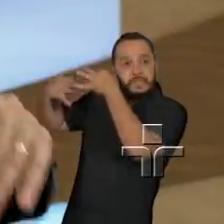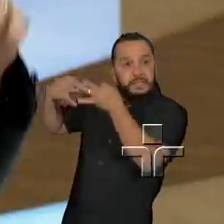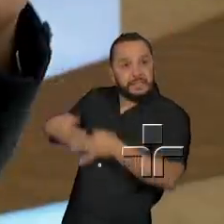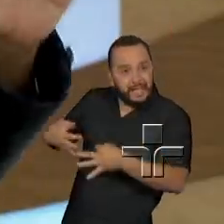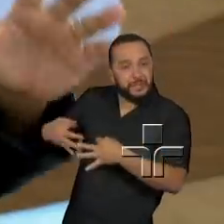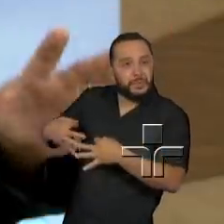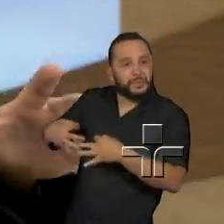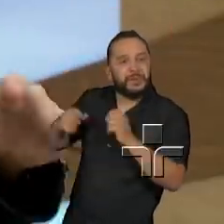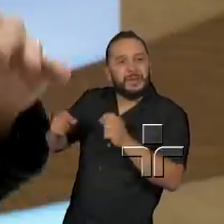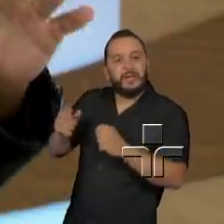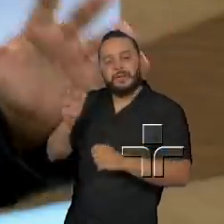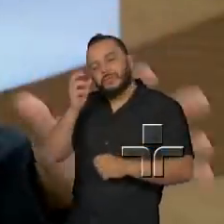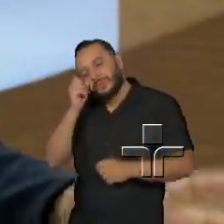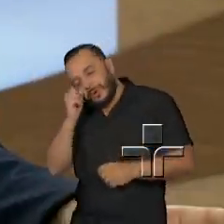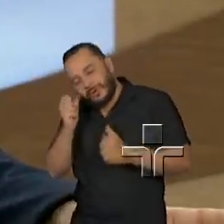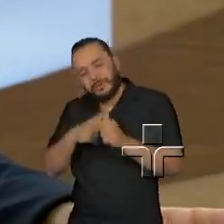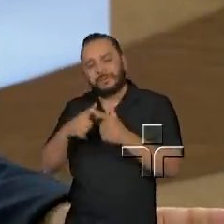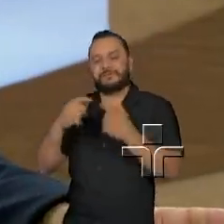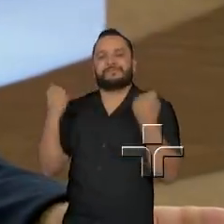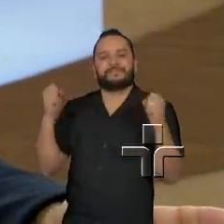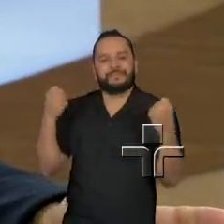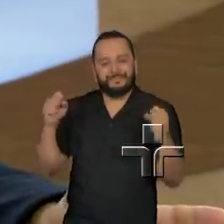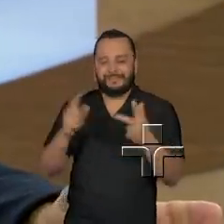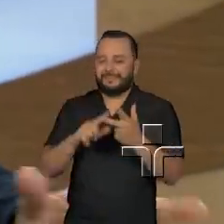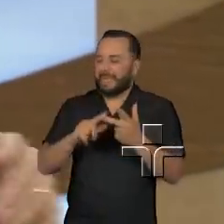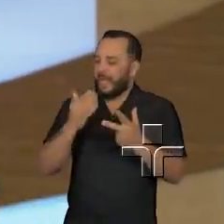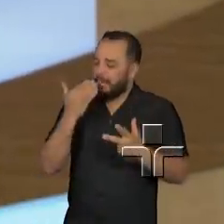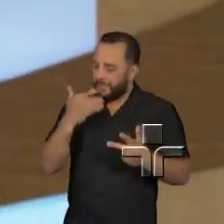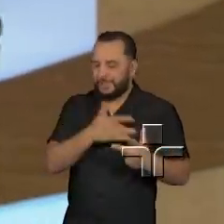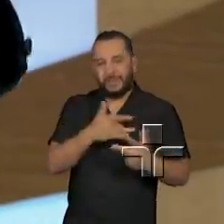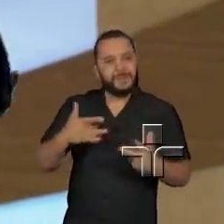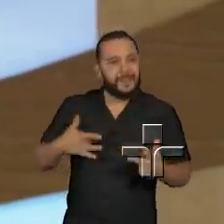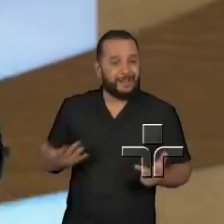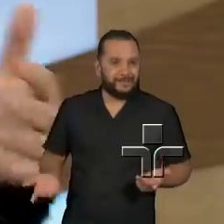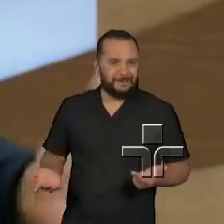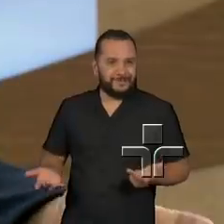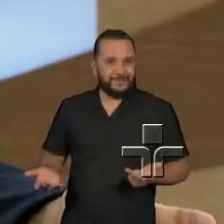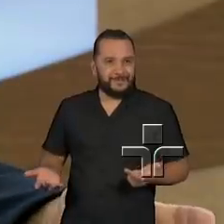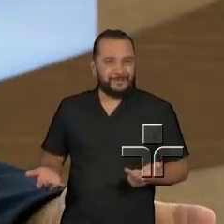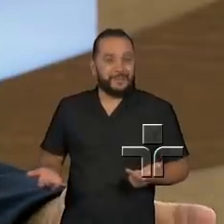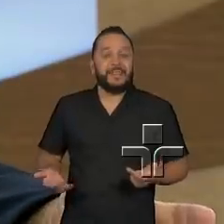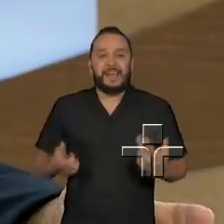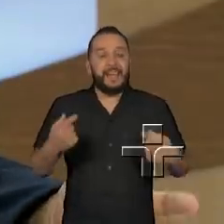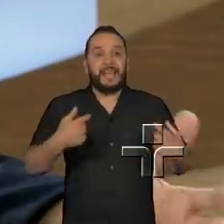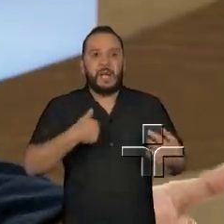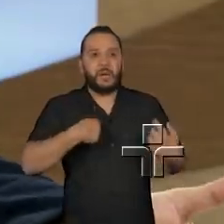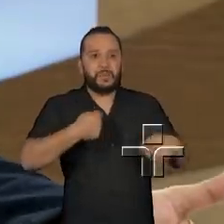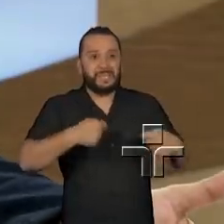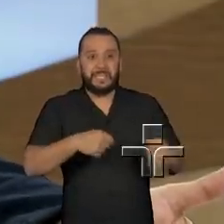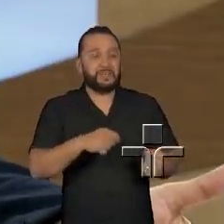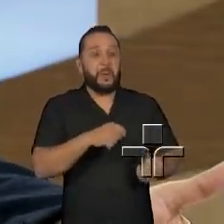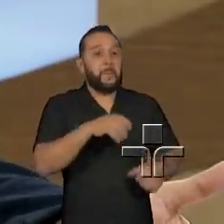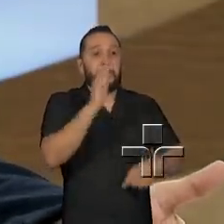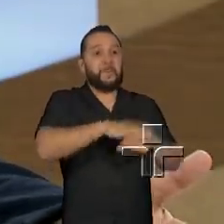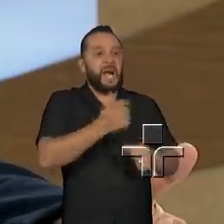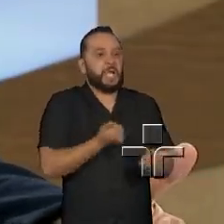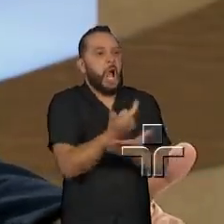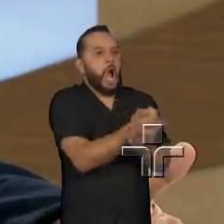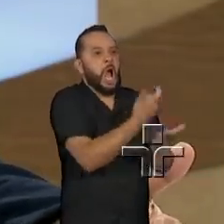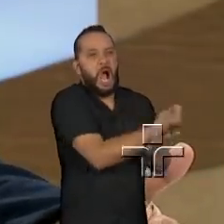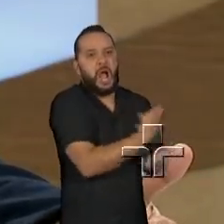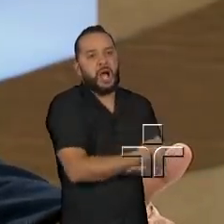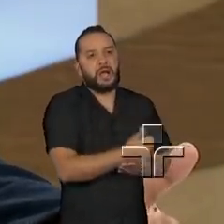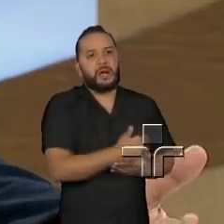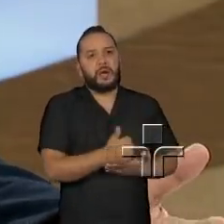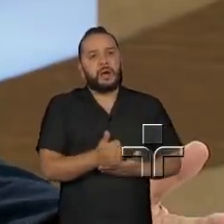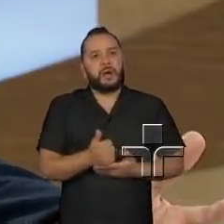Sono, exercício físico, alimentação saudável. Né? Ninguém precisa ter mais daquilo que precisa para consumir e ninguém deve ter menos.